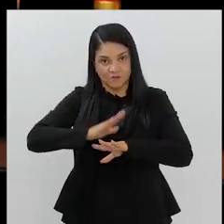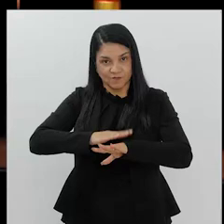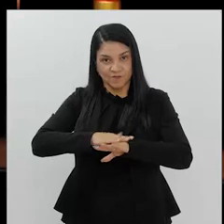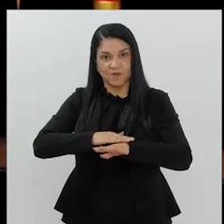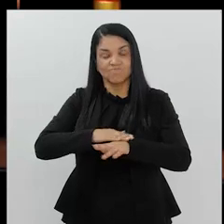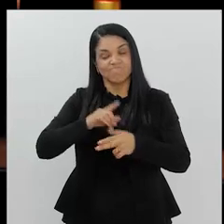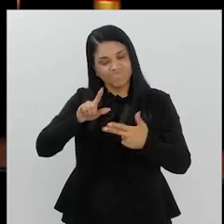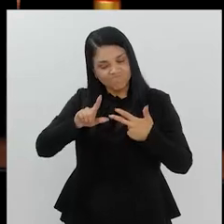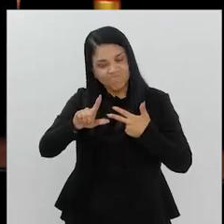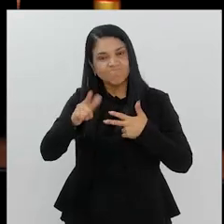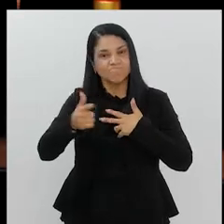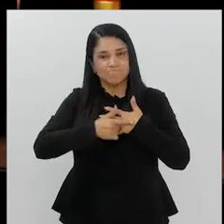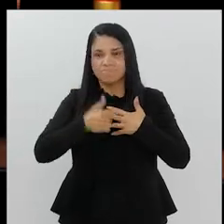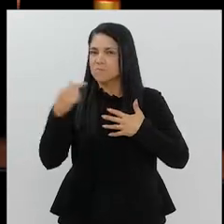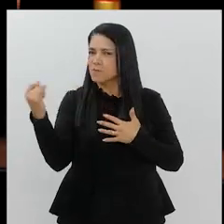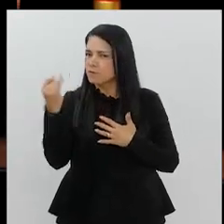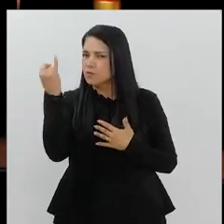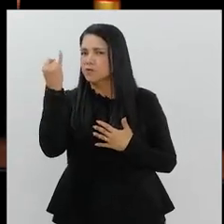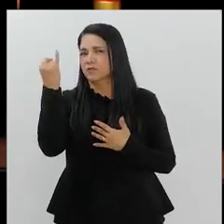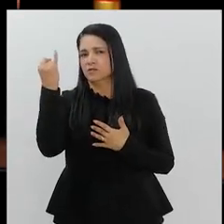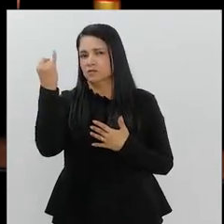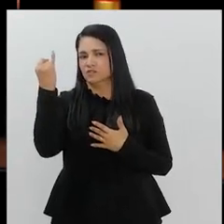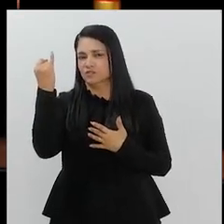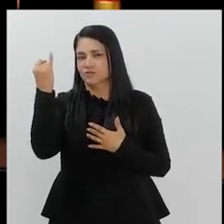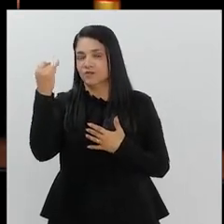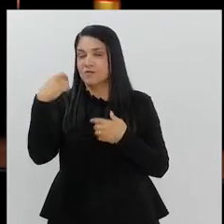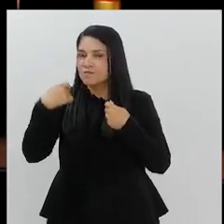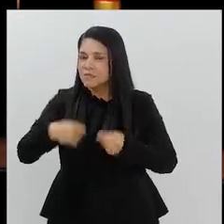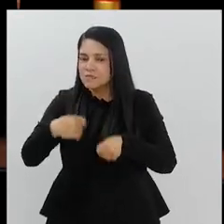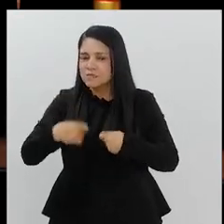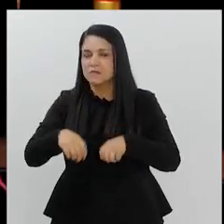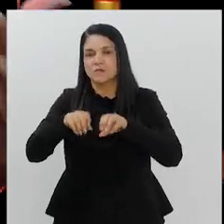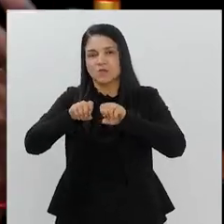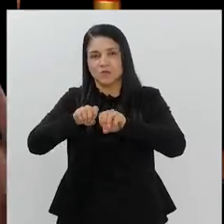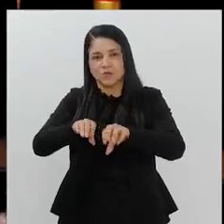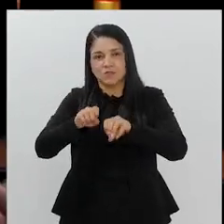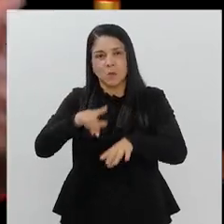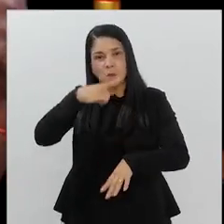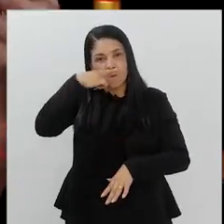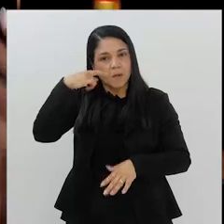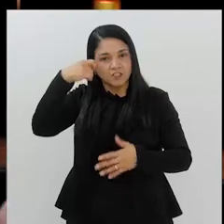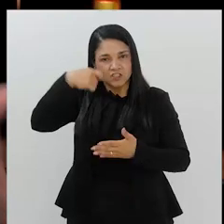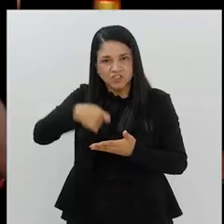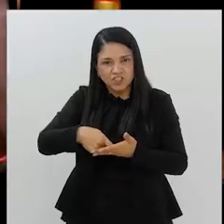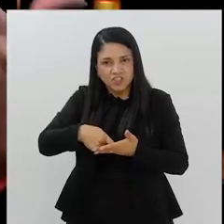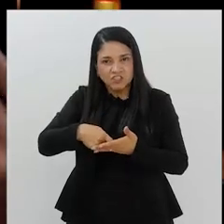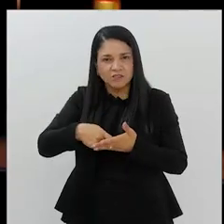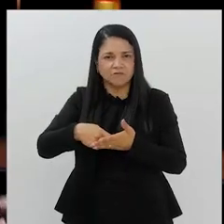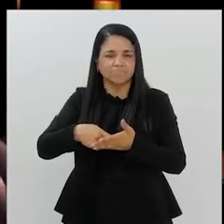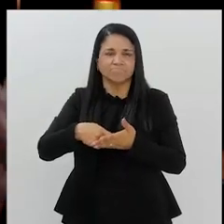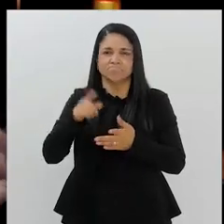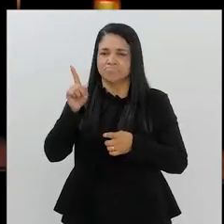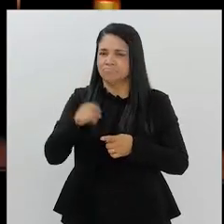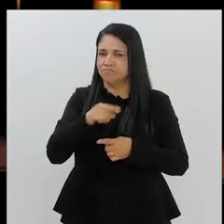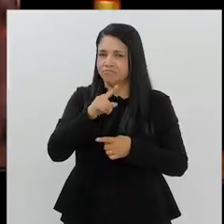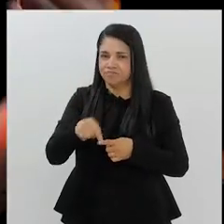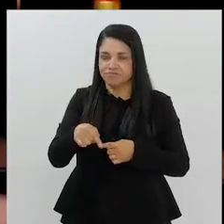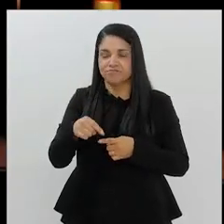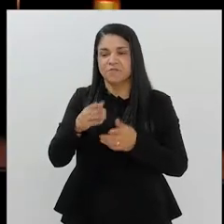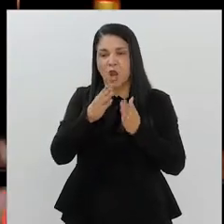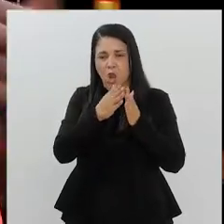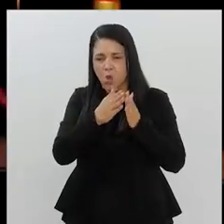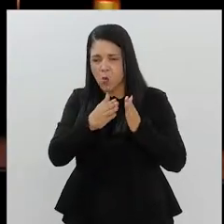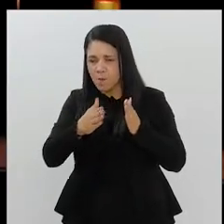momento o legislativo tem um papel a gente precisa de uma educação antimachista antim misógina para que em